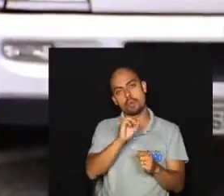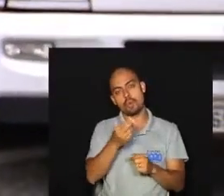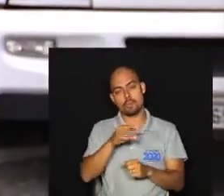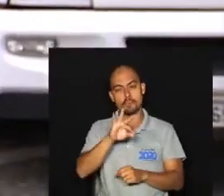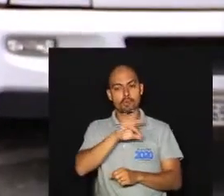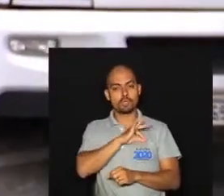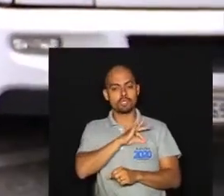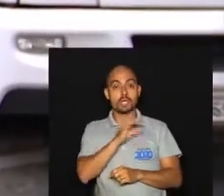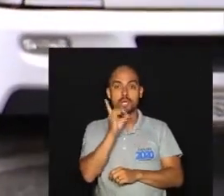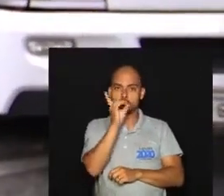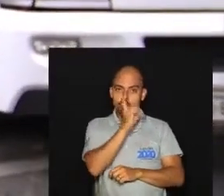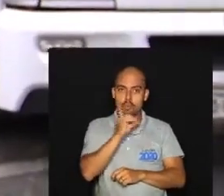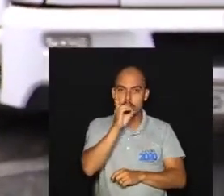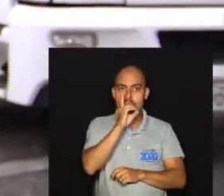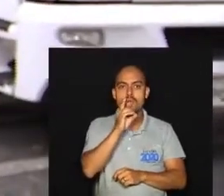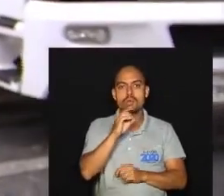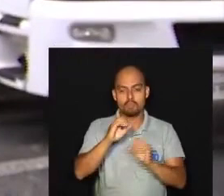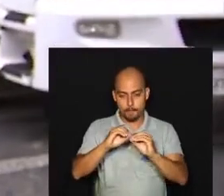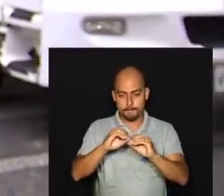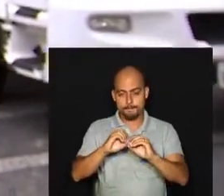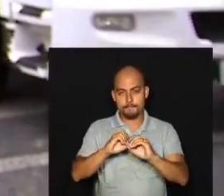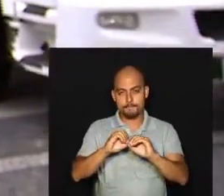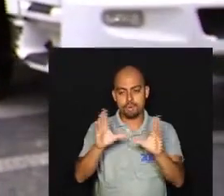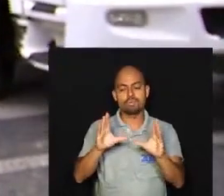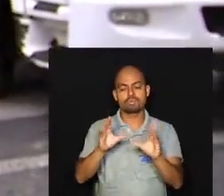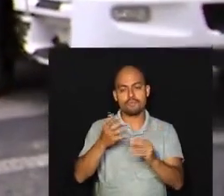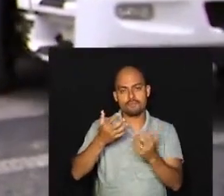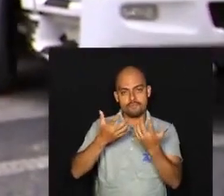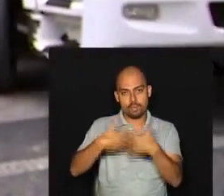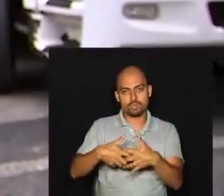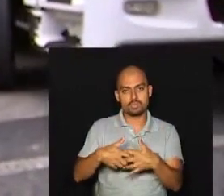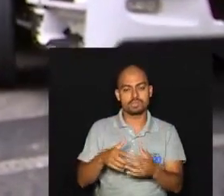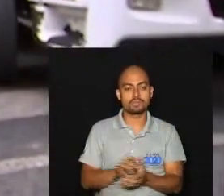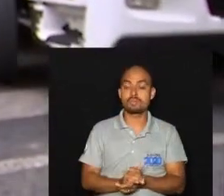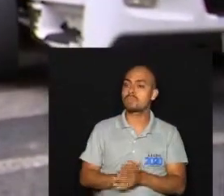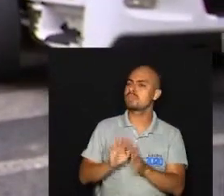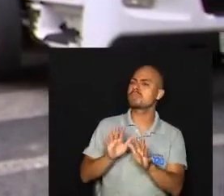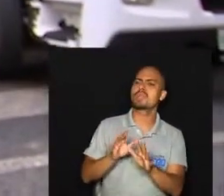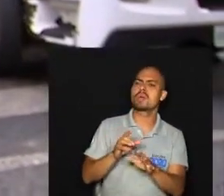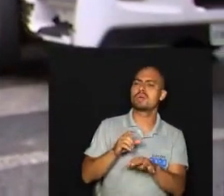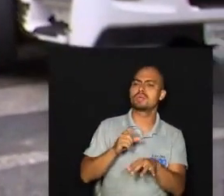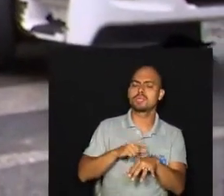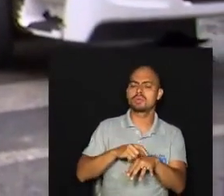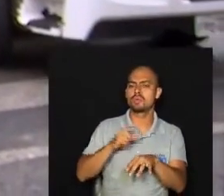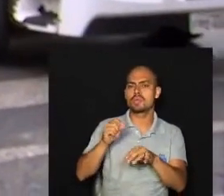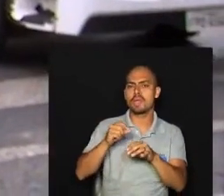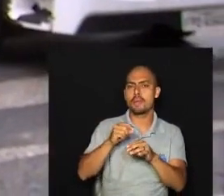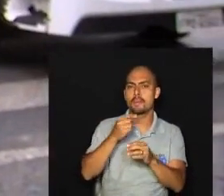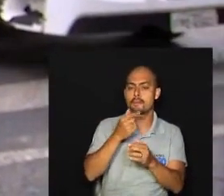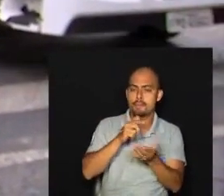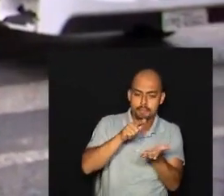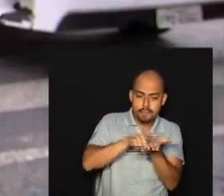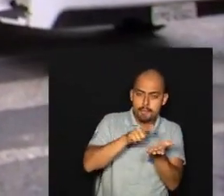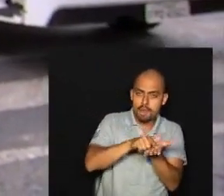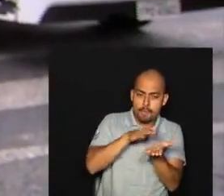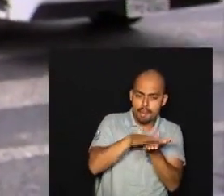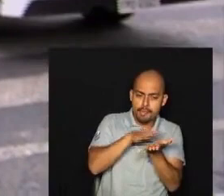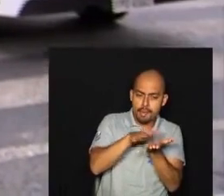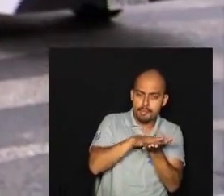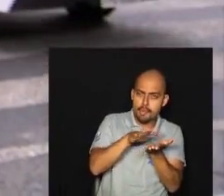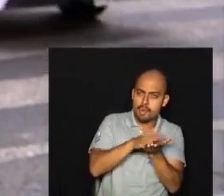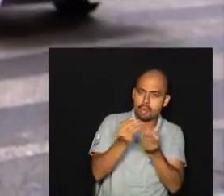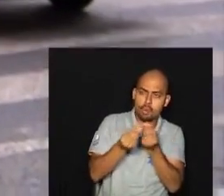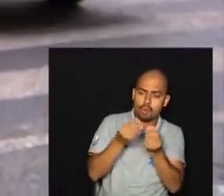no domingo elas funcionarem. Agora também tem aquele momento da impressão da zerésima, né? Qual que é a importância disso?